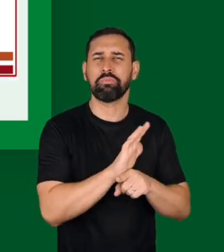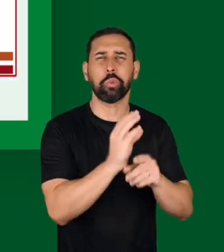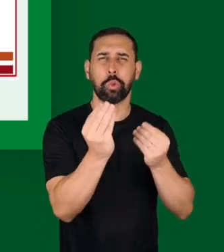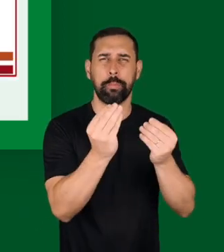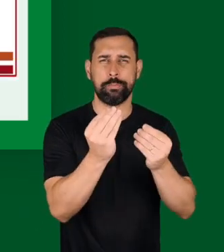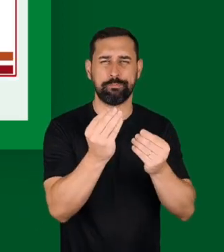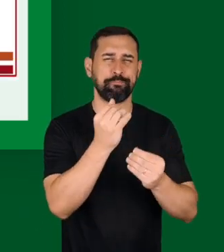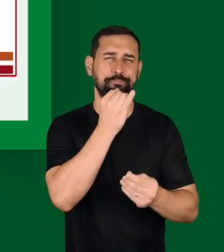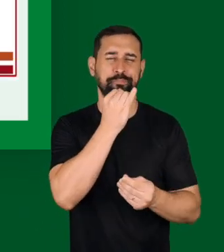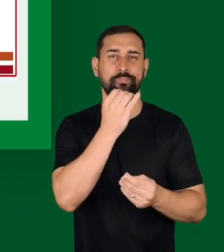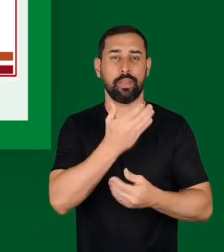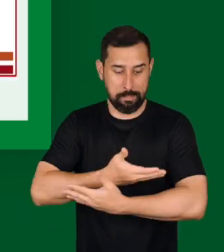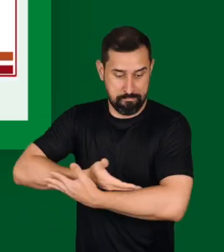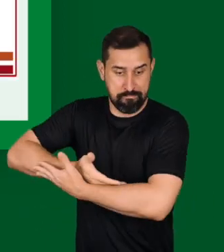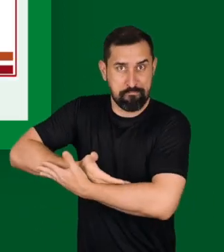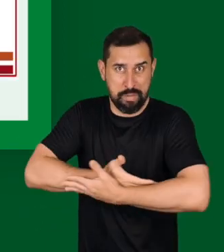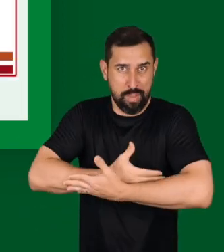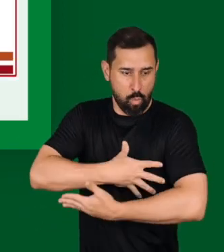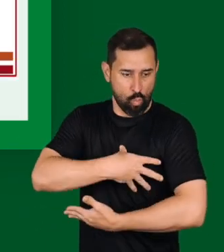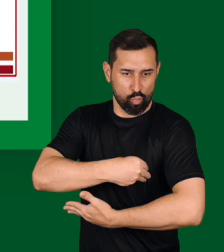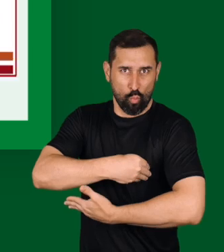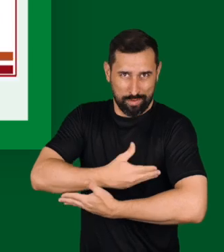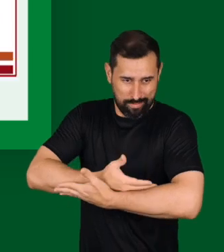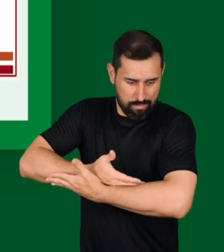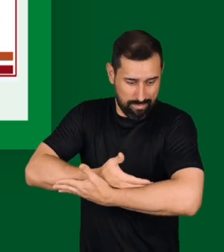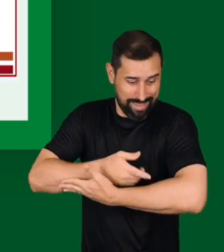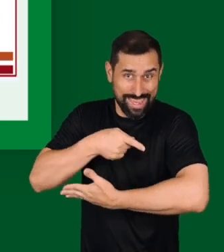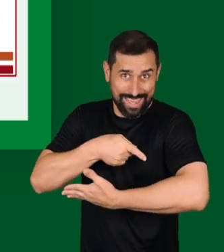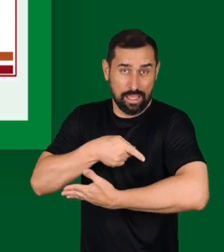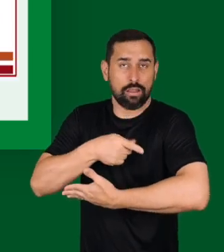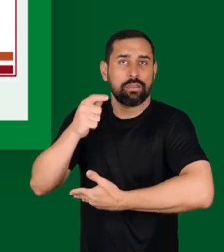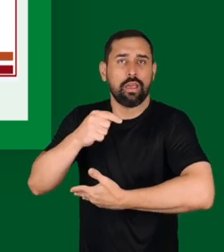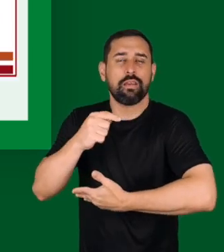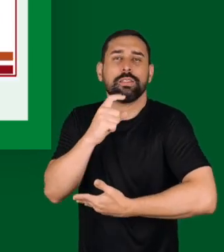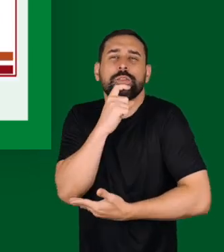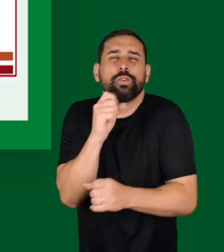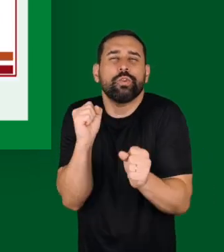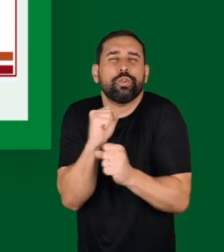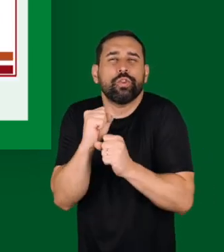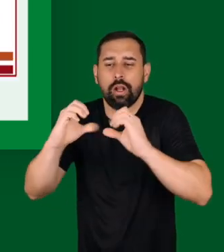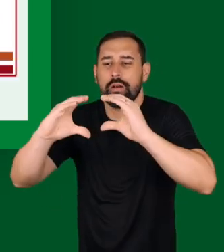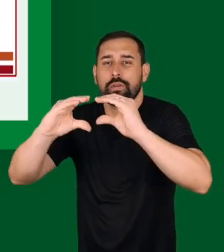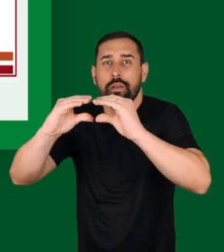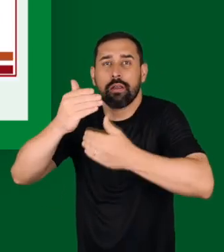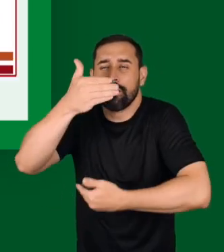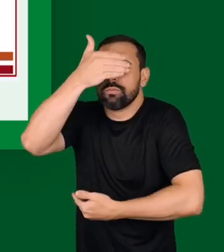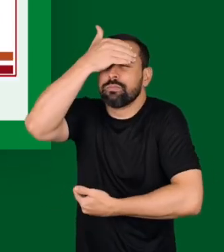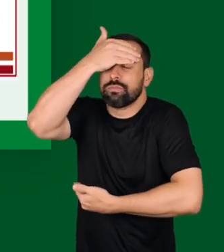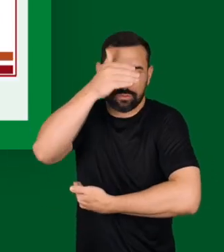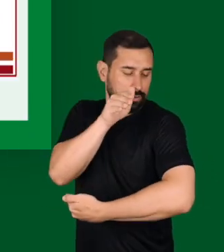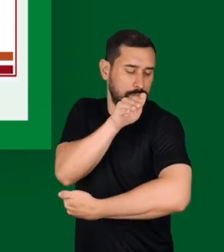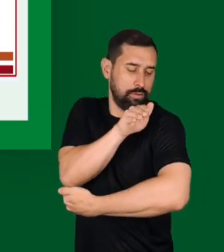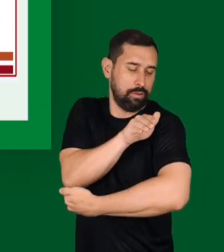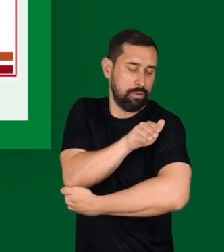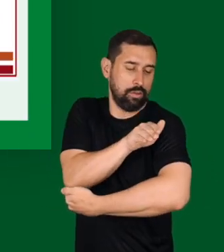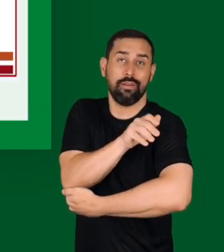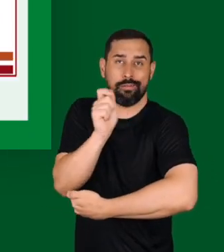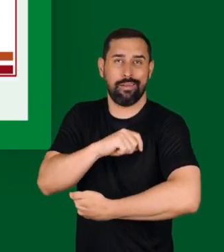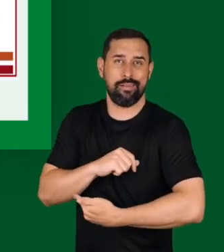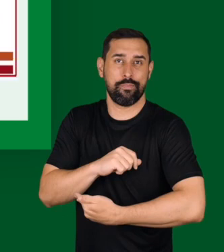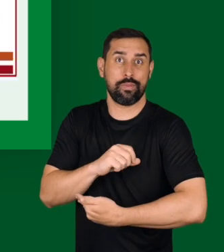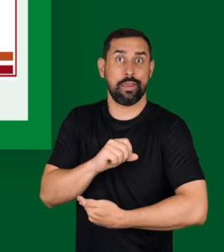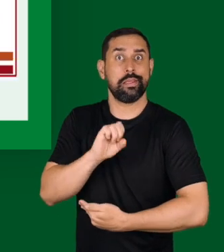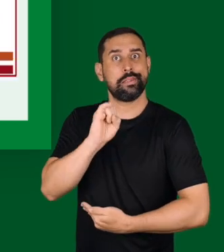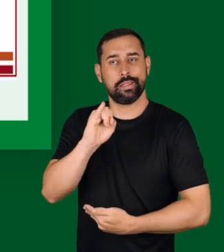uma manobra vagal. Como é que é a manobra vagal? Em bebezinhos lactentes, você pode usar a compressa de gelo na fronte do